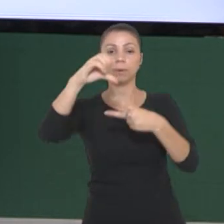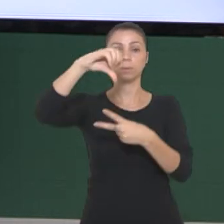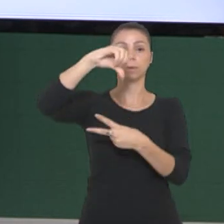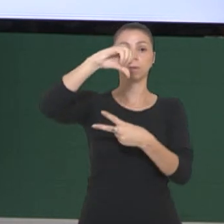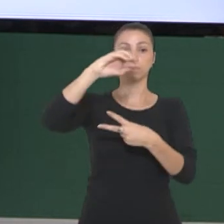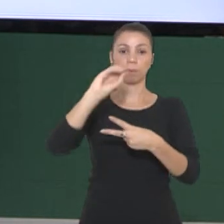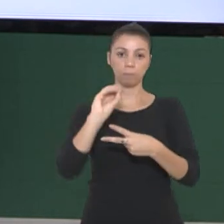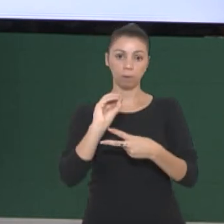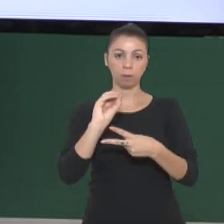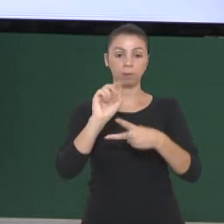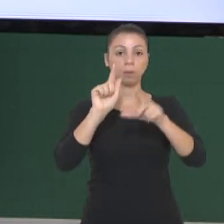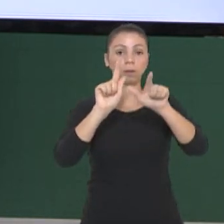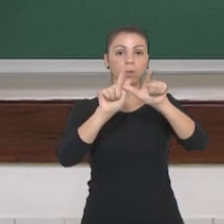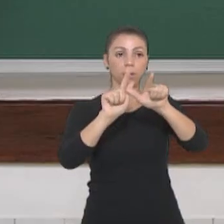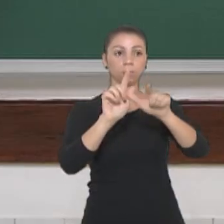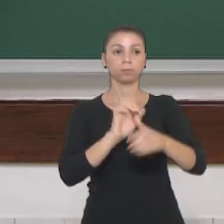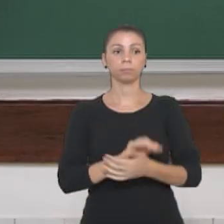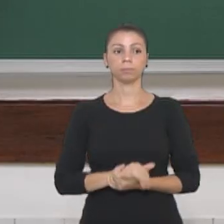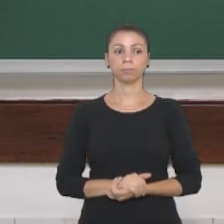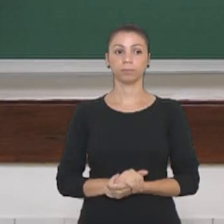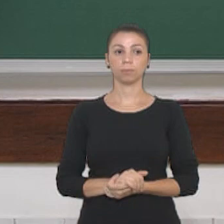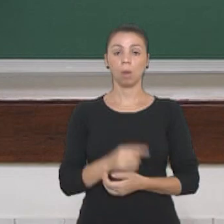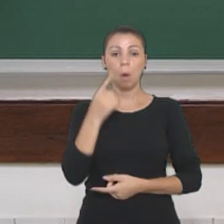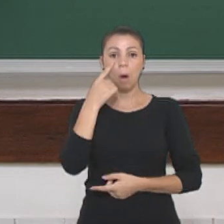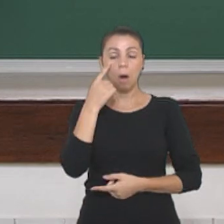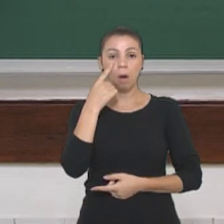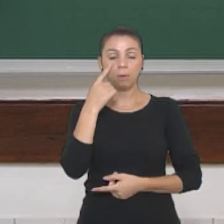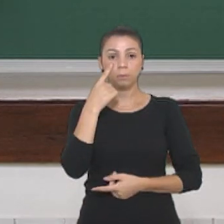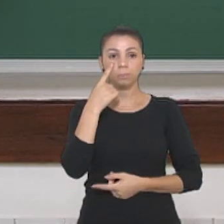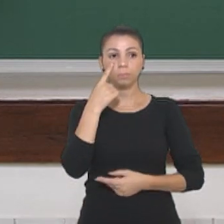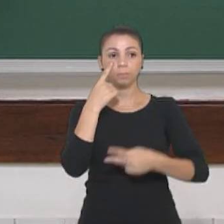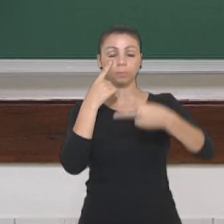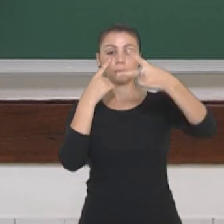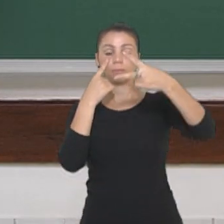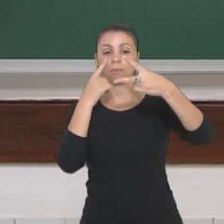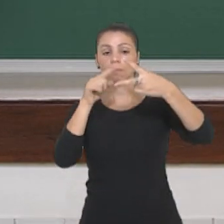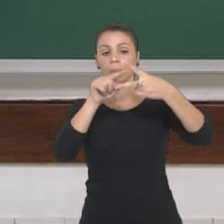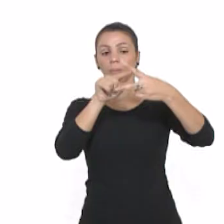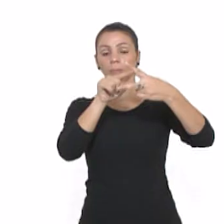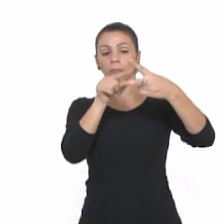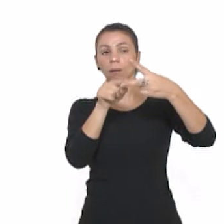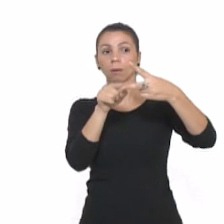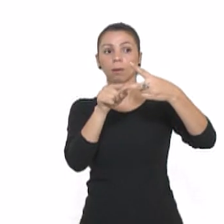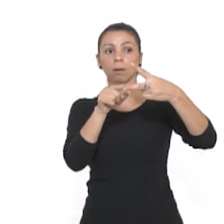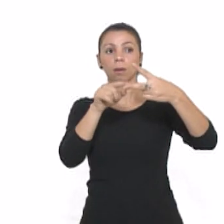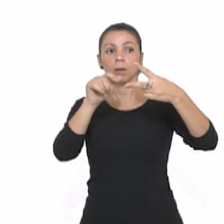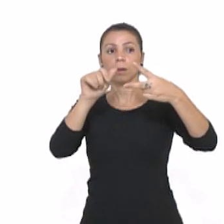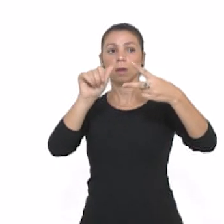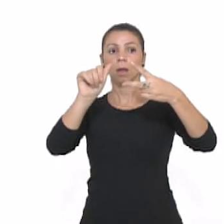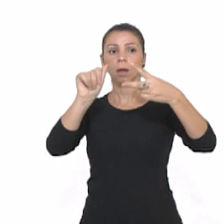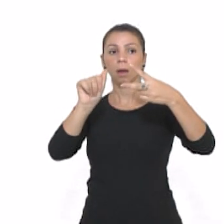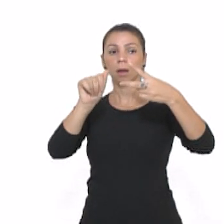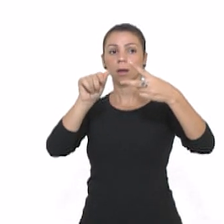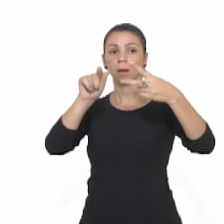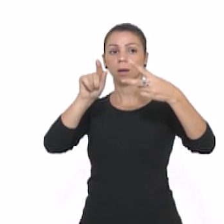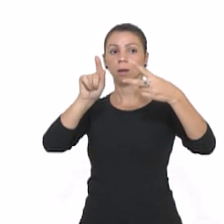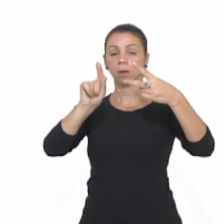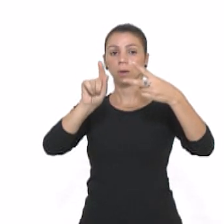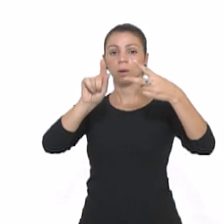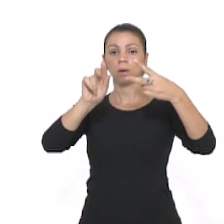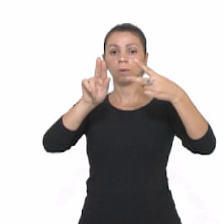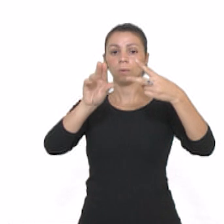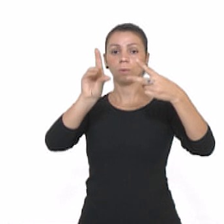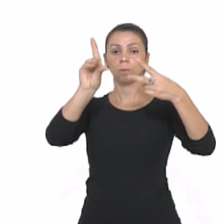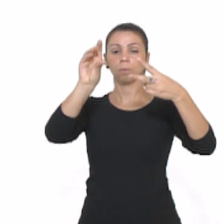90 graus. Vamos ver? Olha lá. O que é um ângulo agudo? Por que eu estou colocando isso?